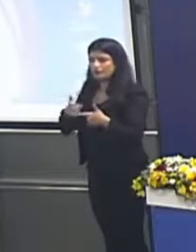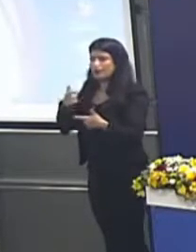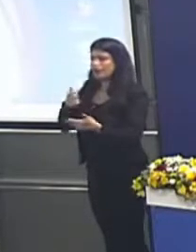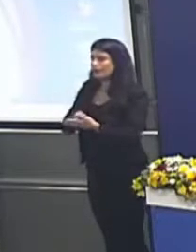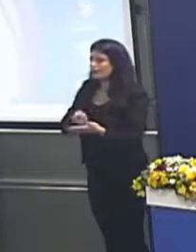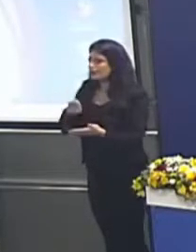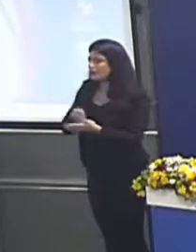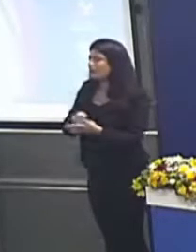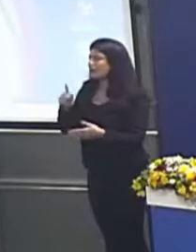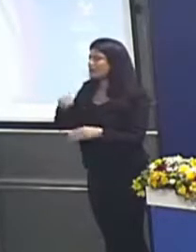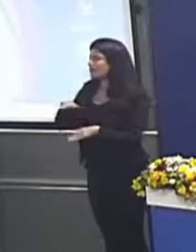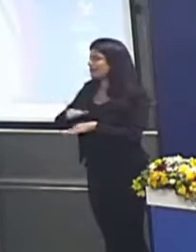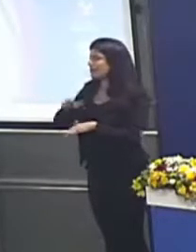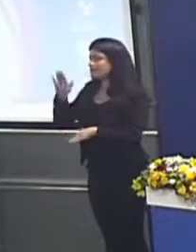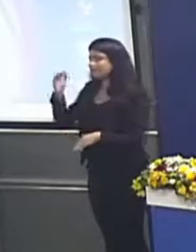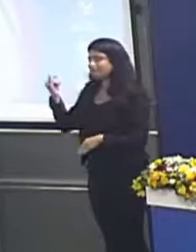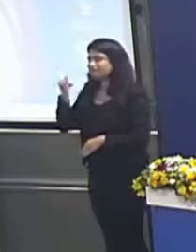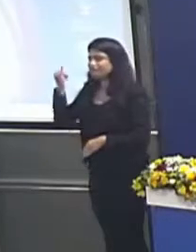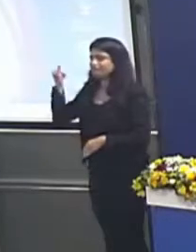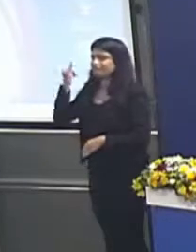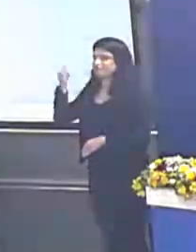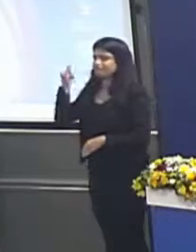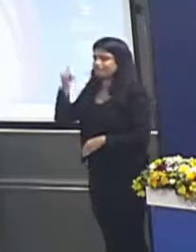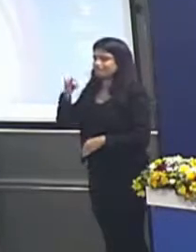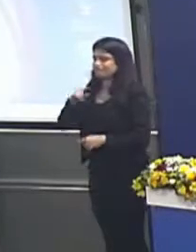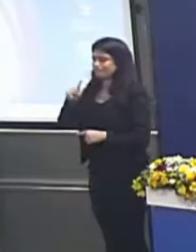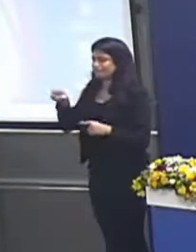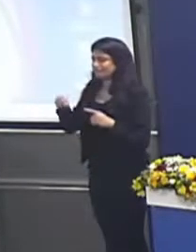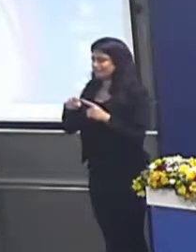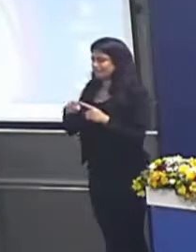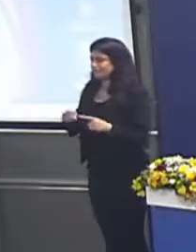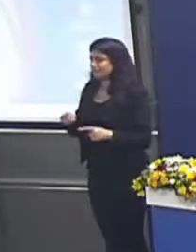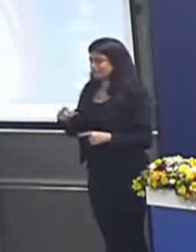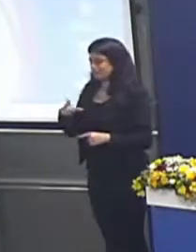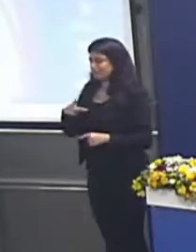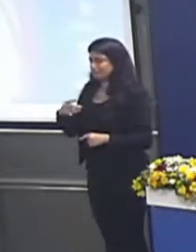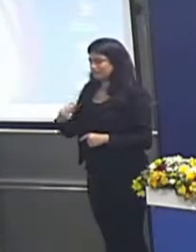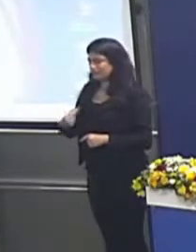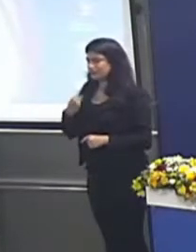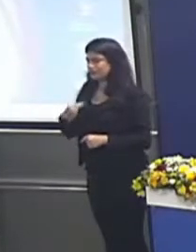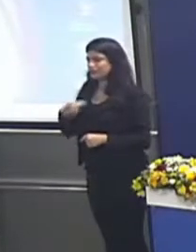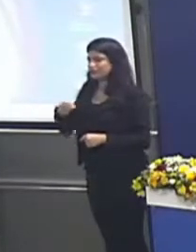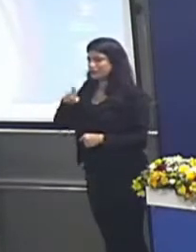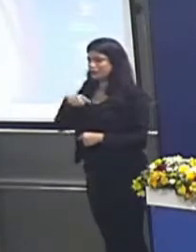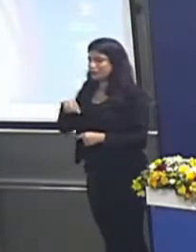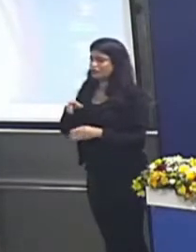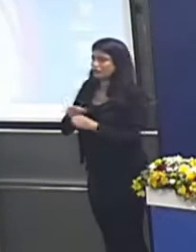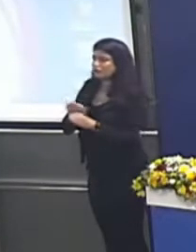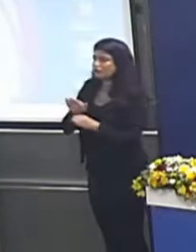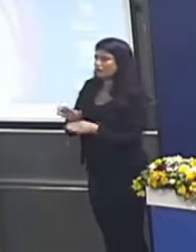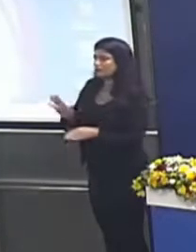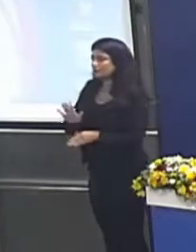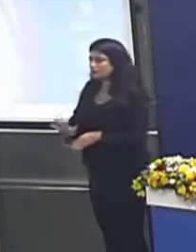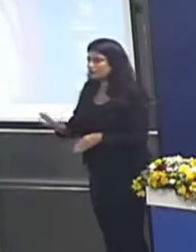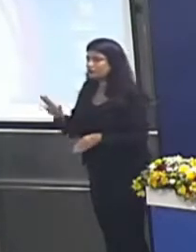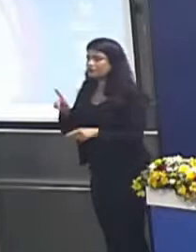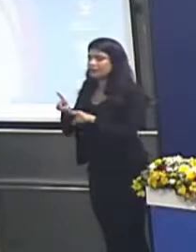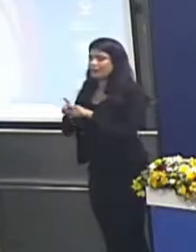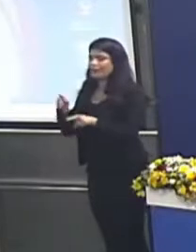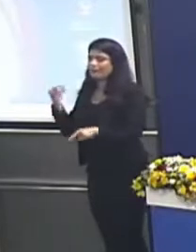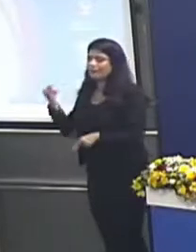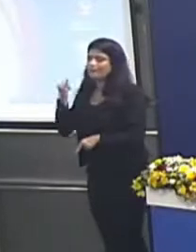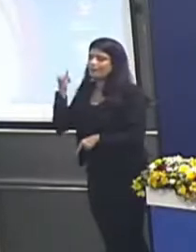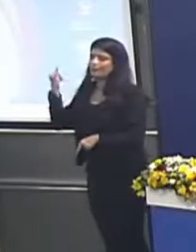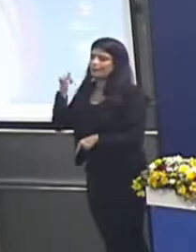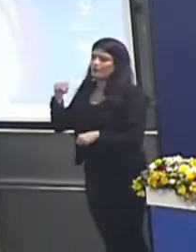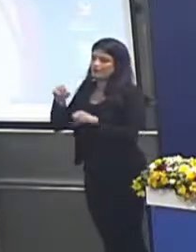luta, equivale à proporção do tamanho desse conselho regional e da importância que ele tem